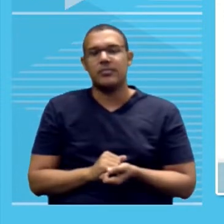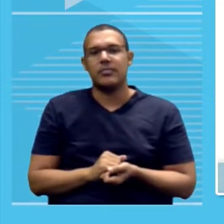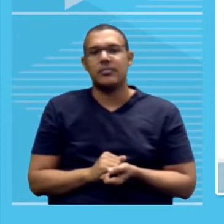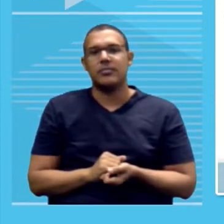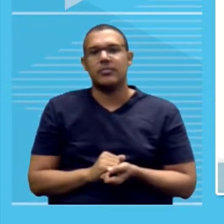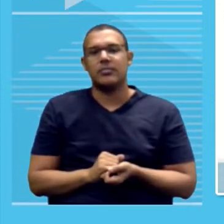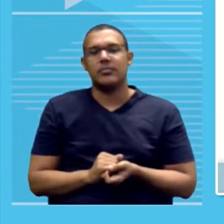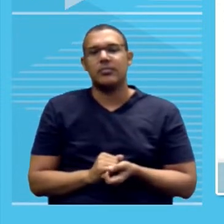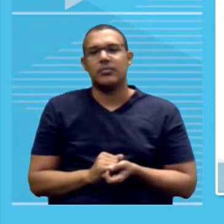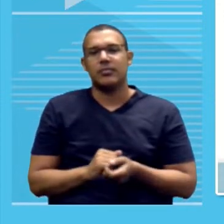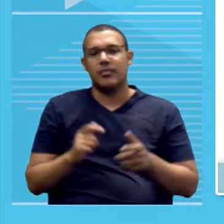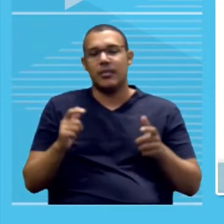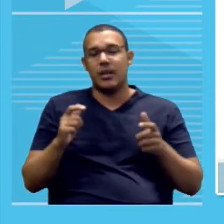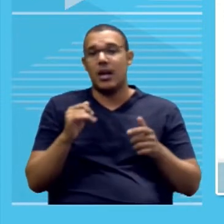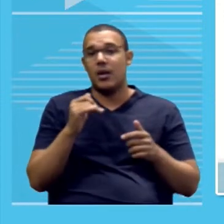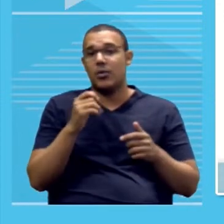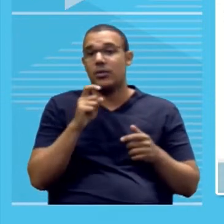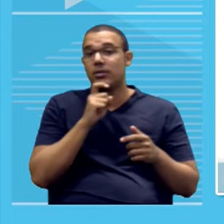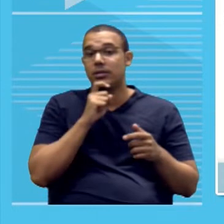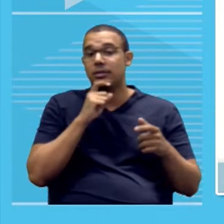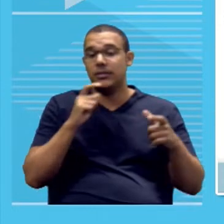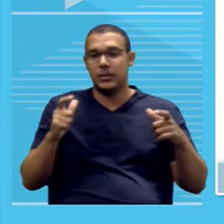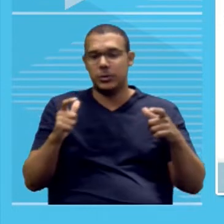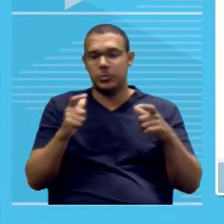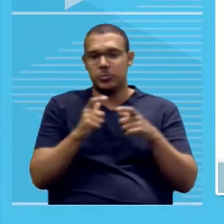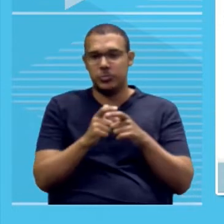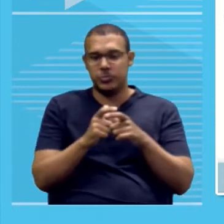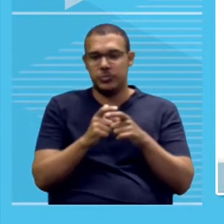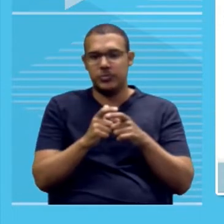ele cresce. Quando ele esfria, ele contrai, ele